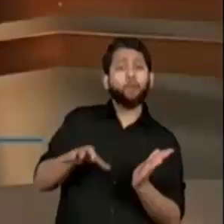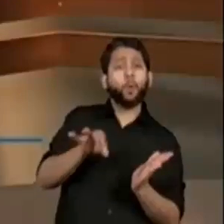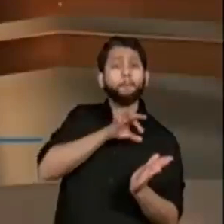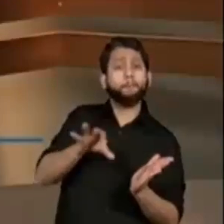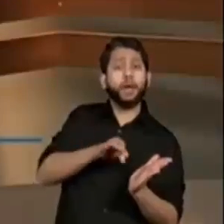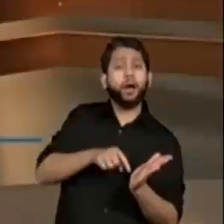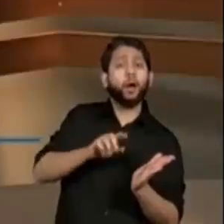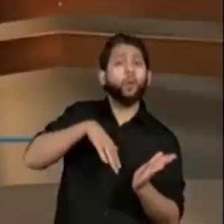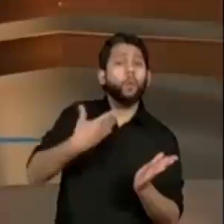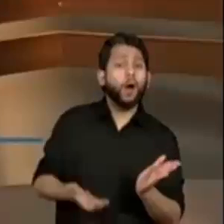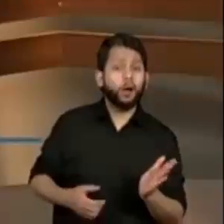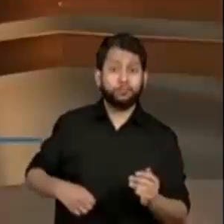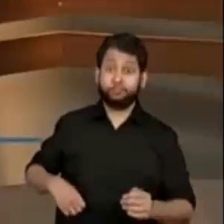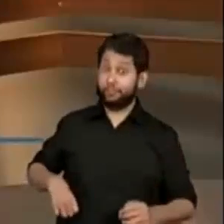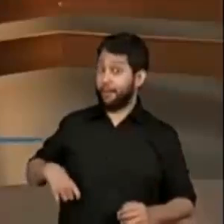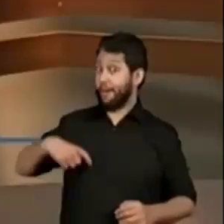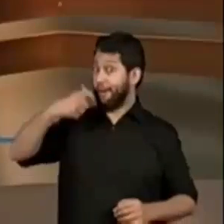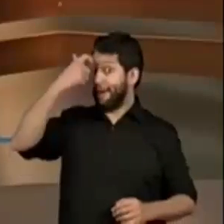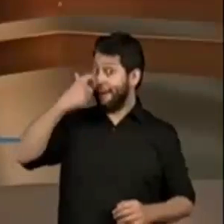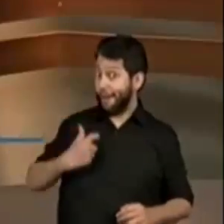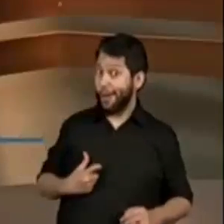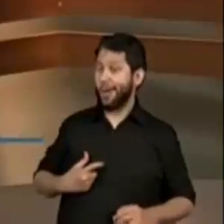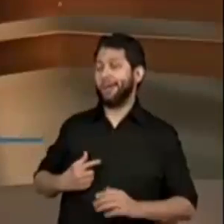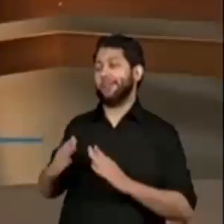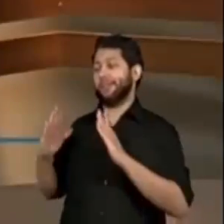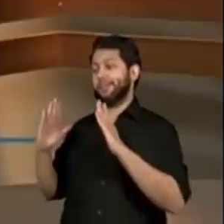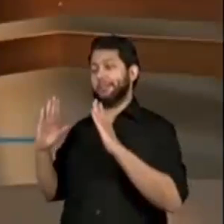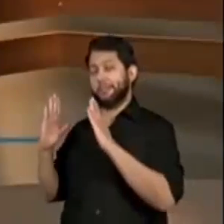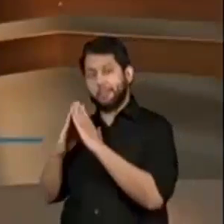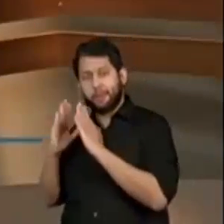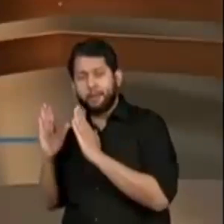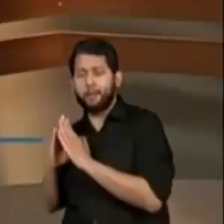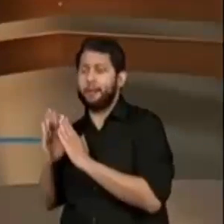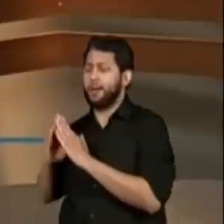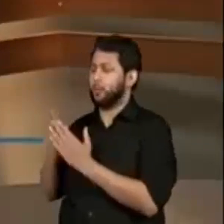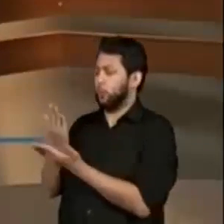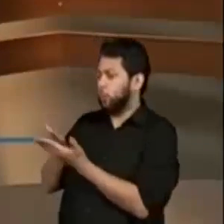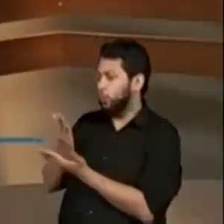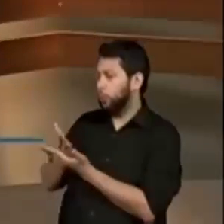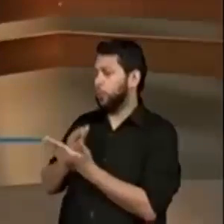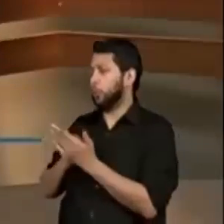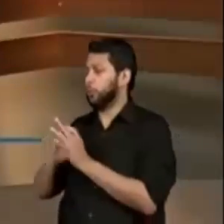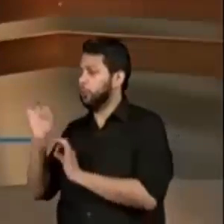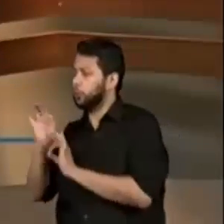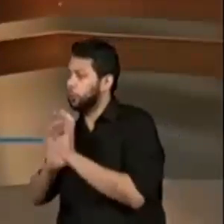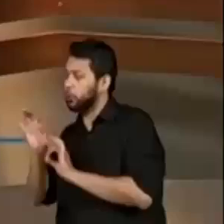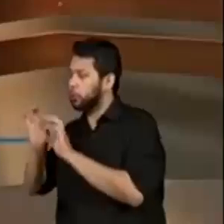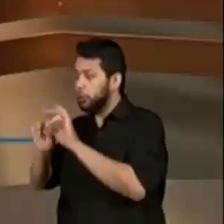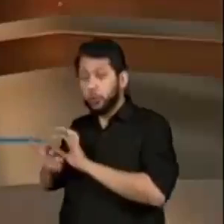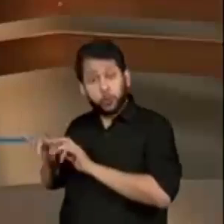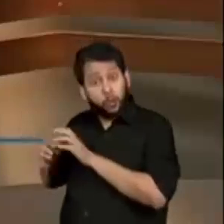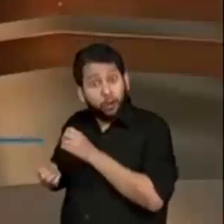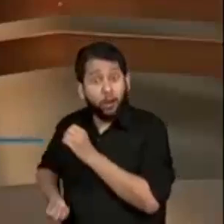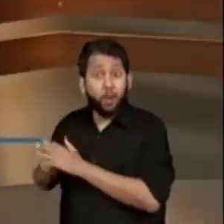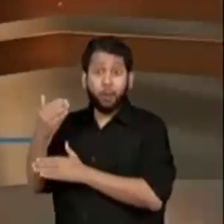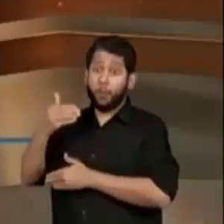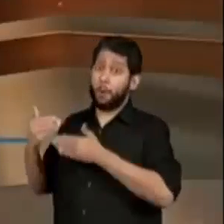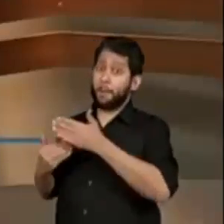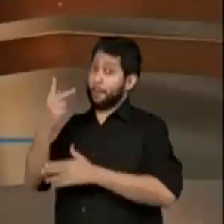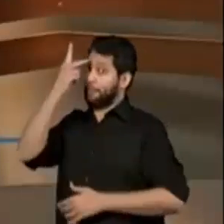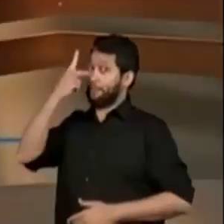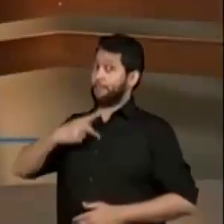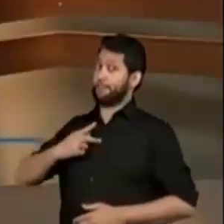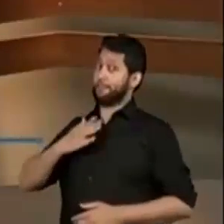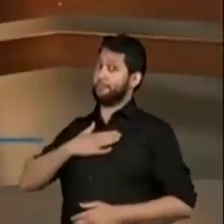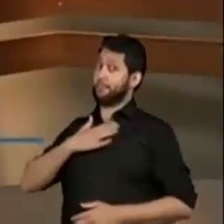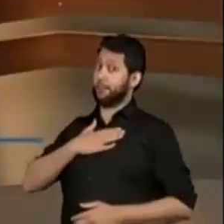vieram desta cabecinha aqui, que vos fala, certo? E então, claro que vocês vão encontrar exercícios muito parecidos